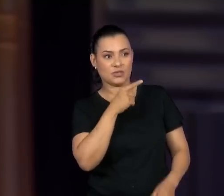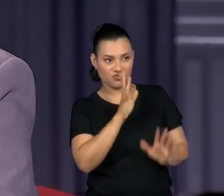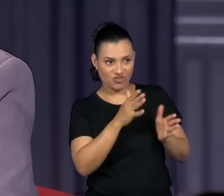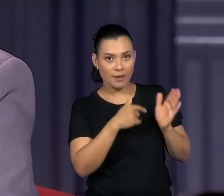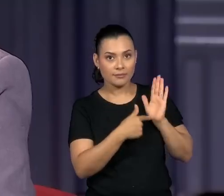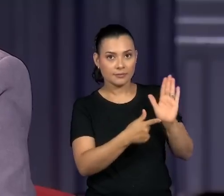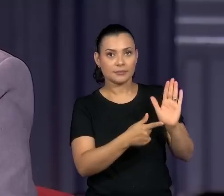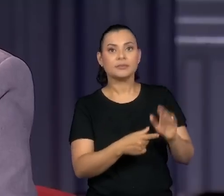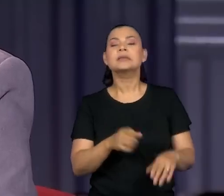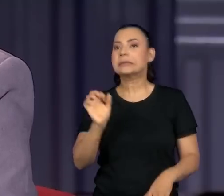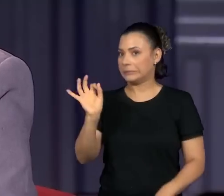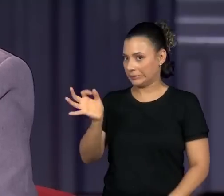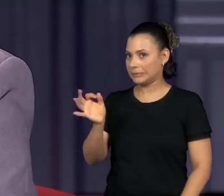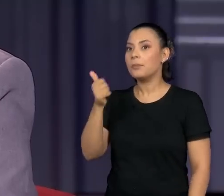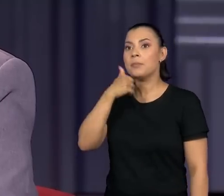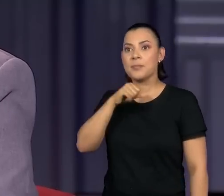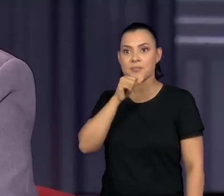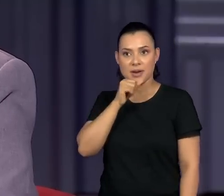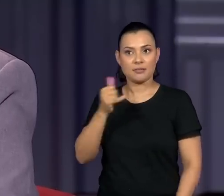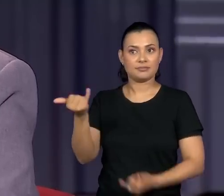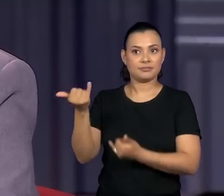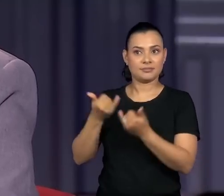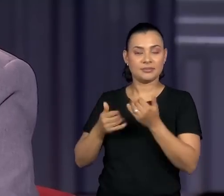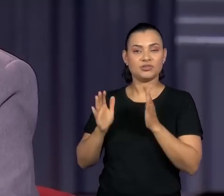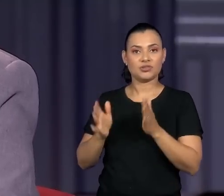não? Teve.